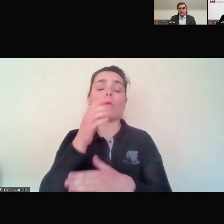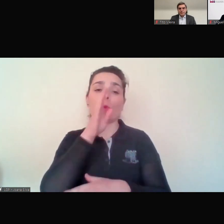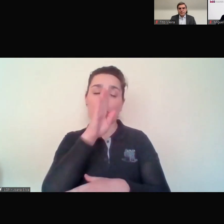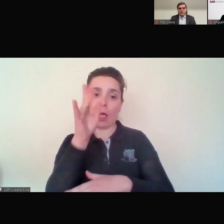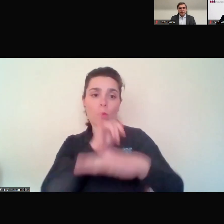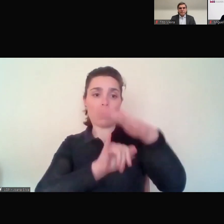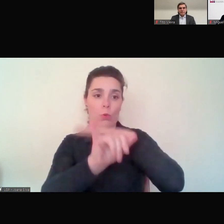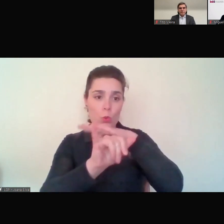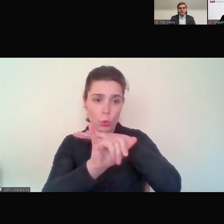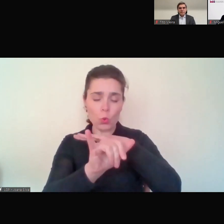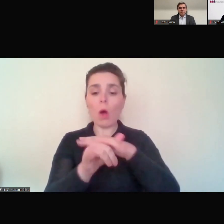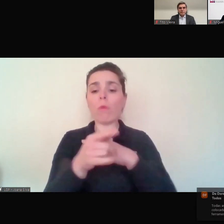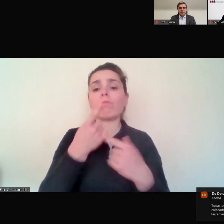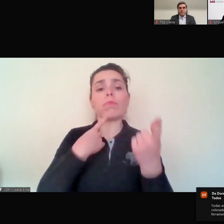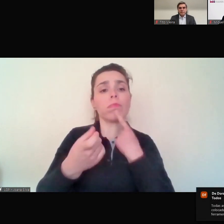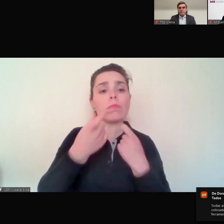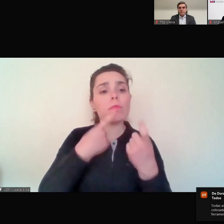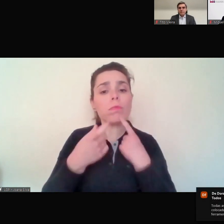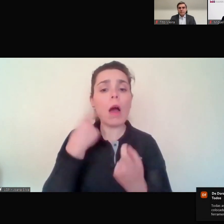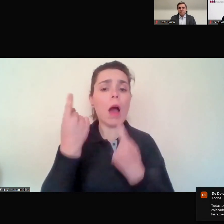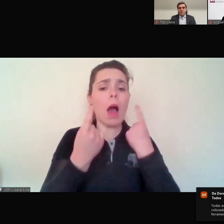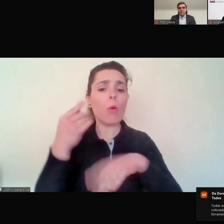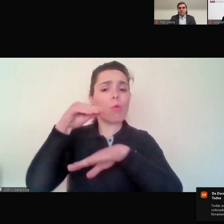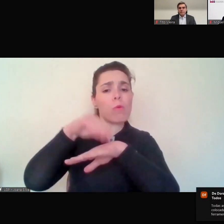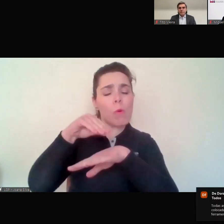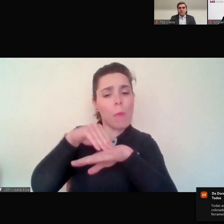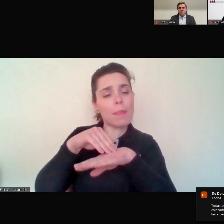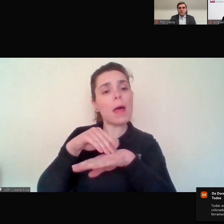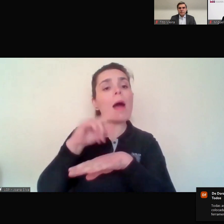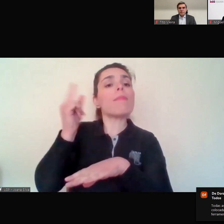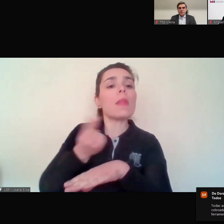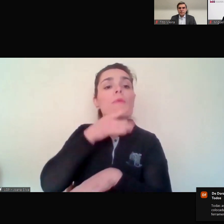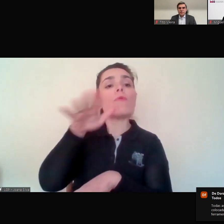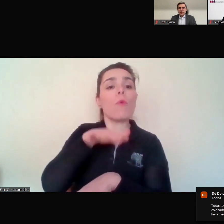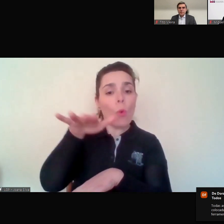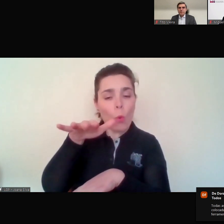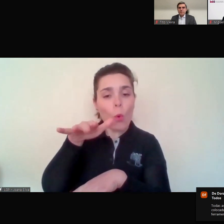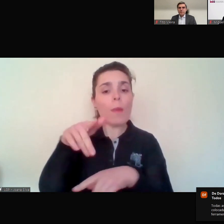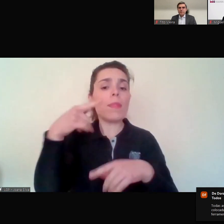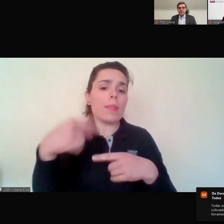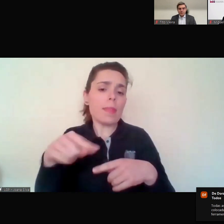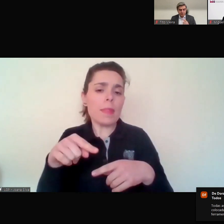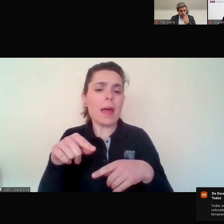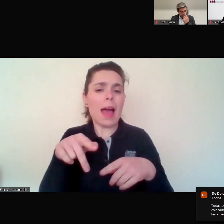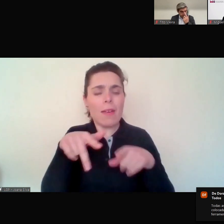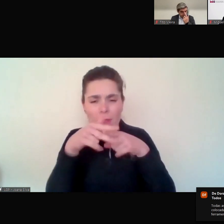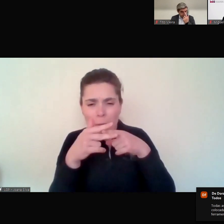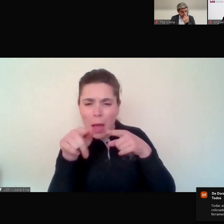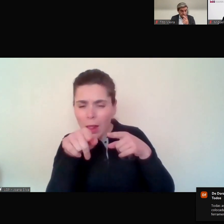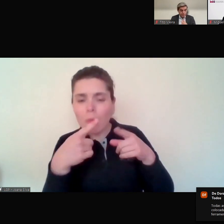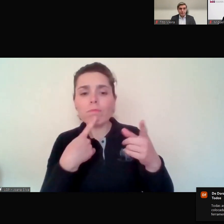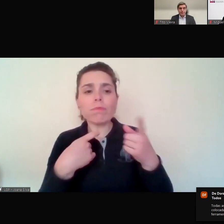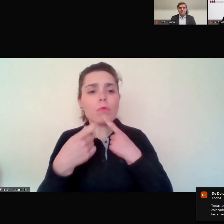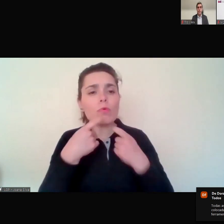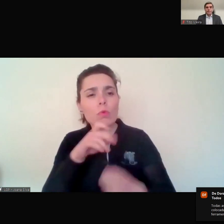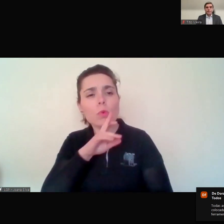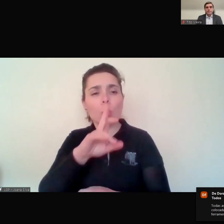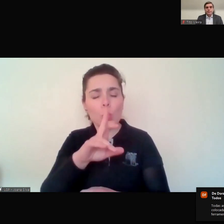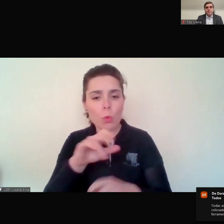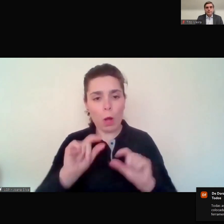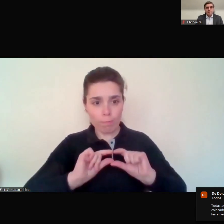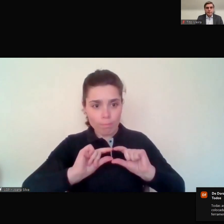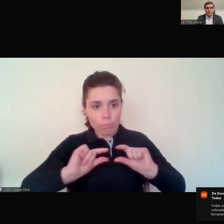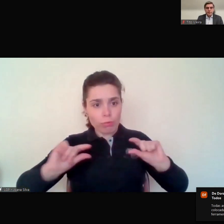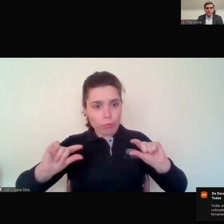INA. As questões que os participantes queiram colocar devem ser feitas através da ferramenta de perguntas e respostas disponível em baixo no ecrã